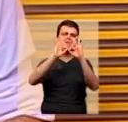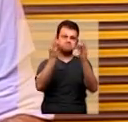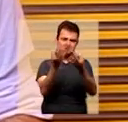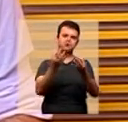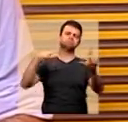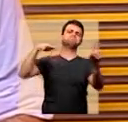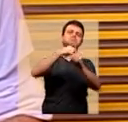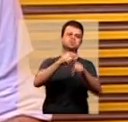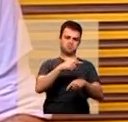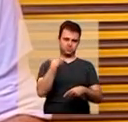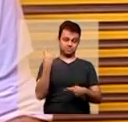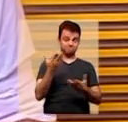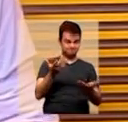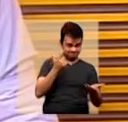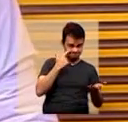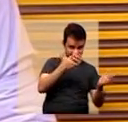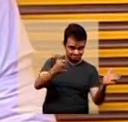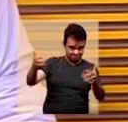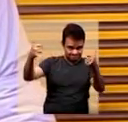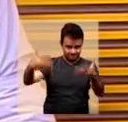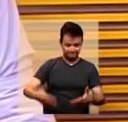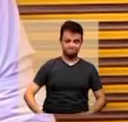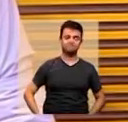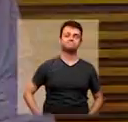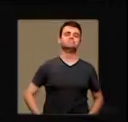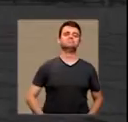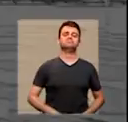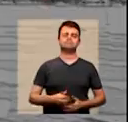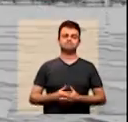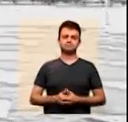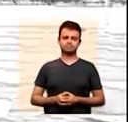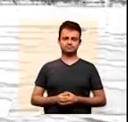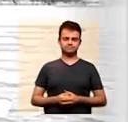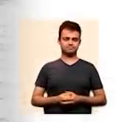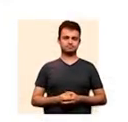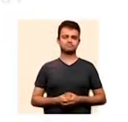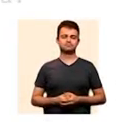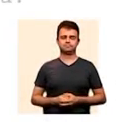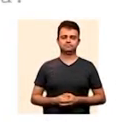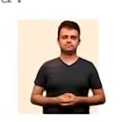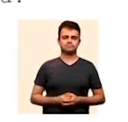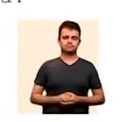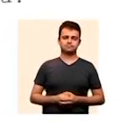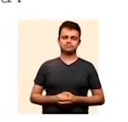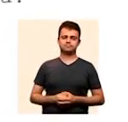por tragédias no trânsito. Gostaria que você conferisse.